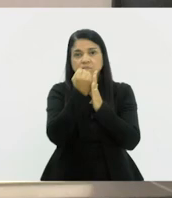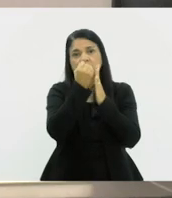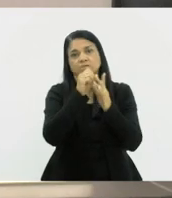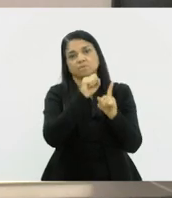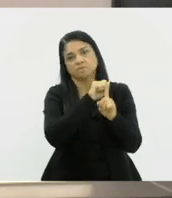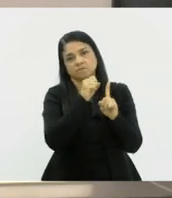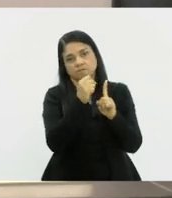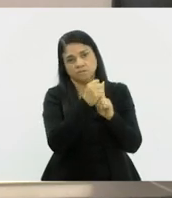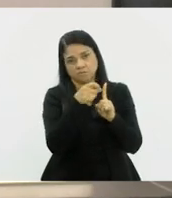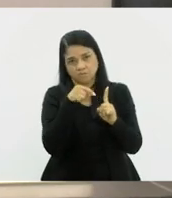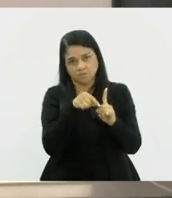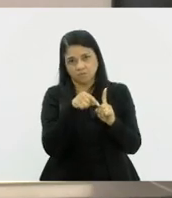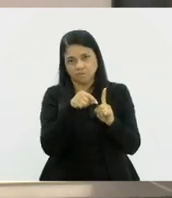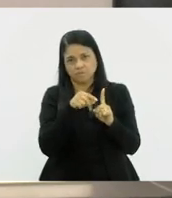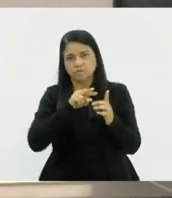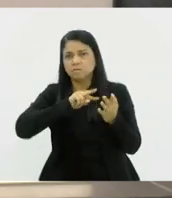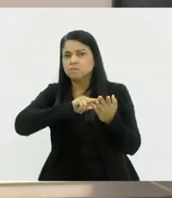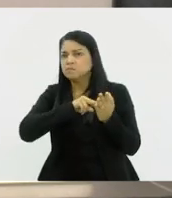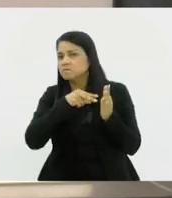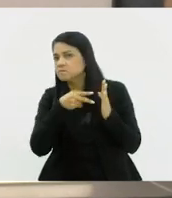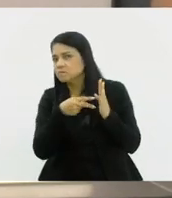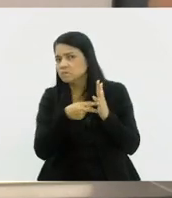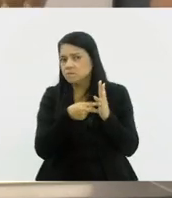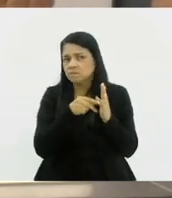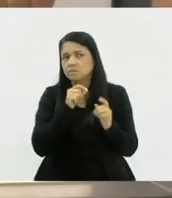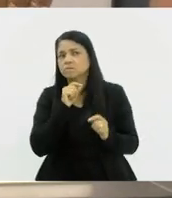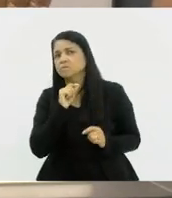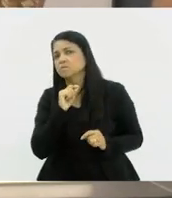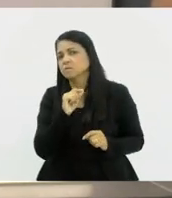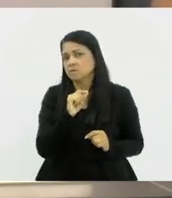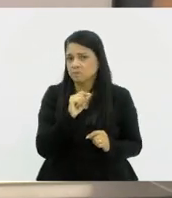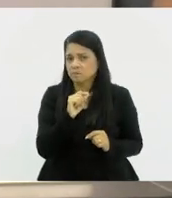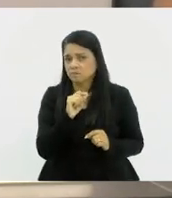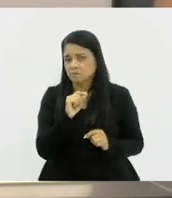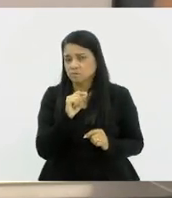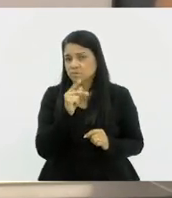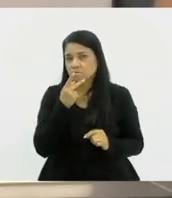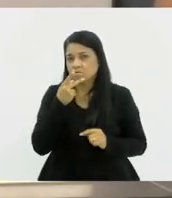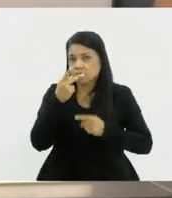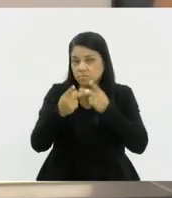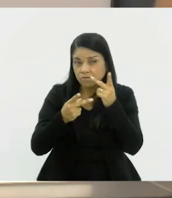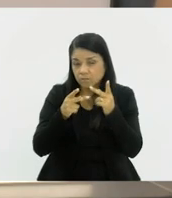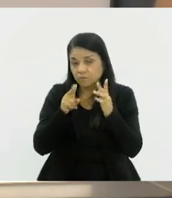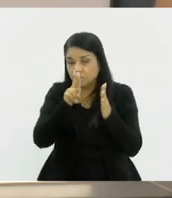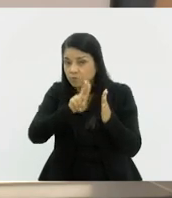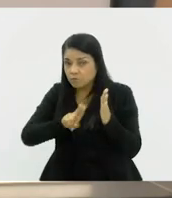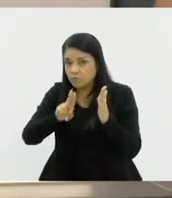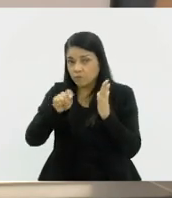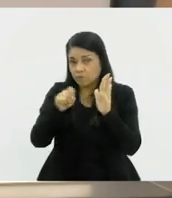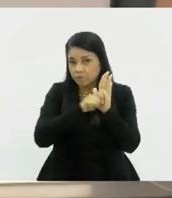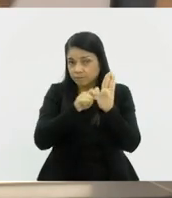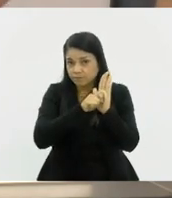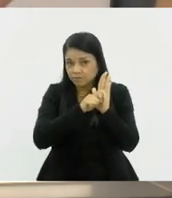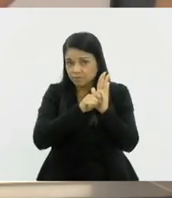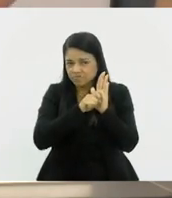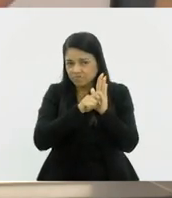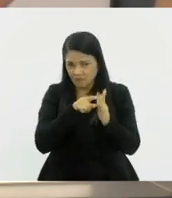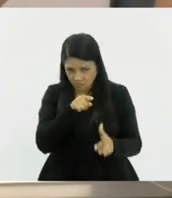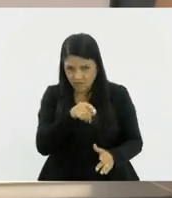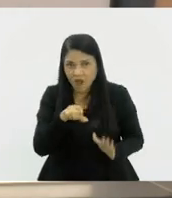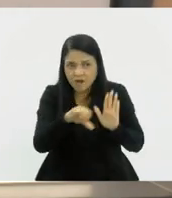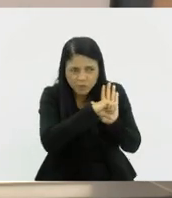do que é esse do que é né dizer pro usuário que ele é criminoso